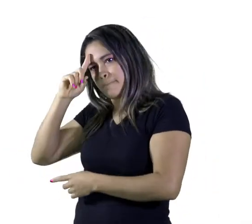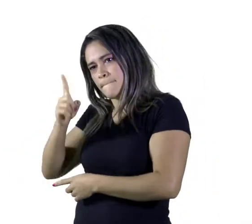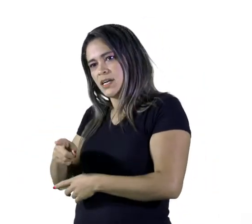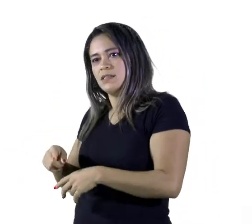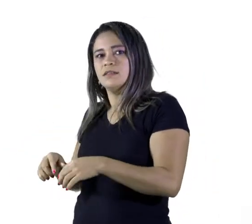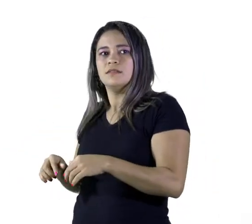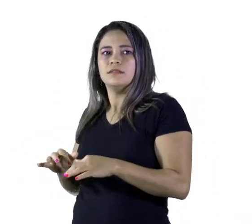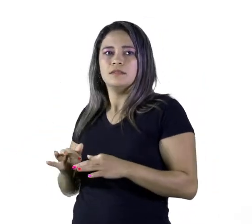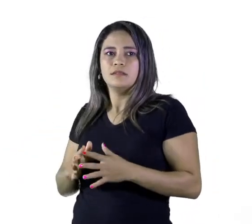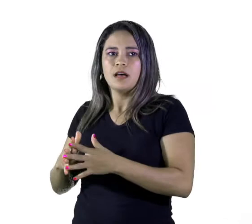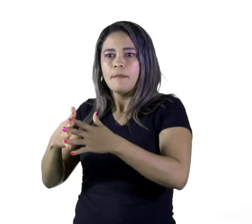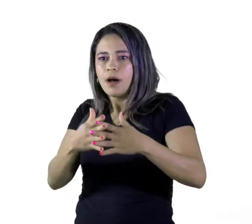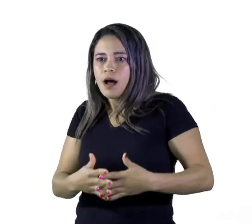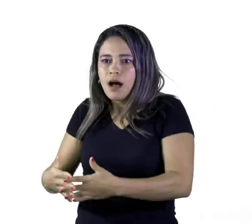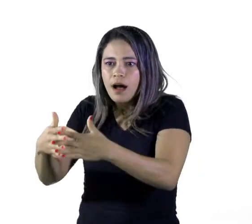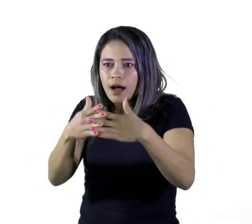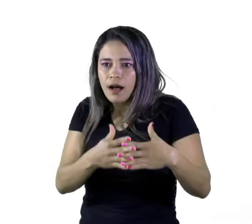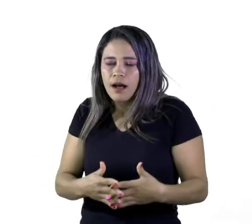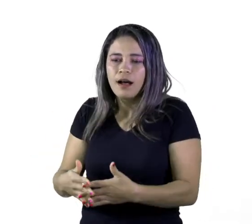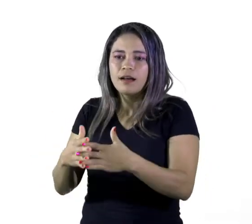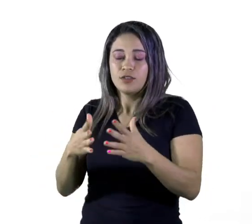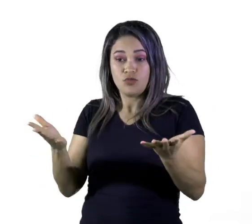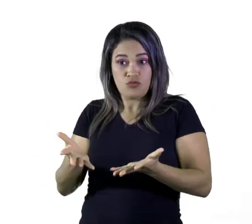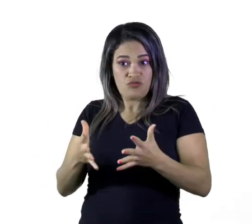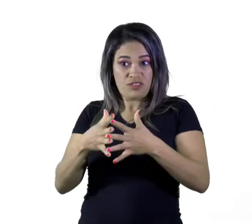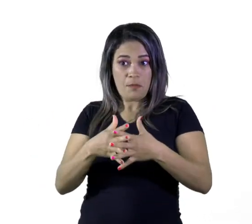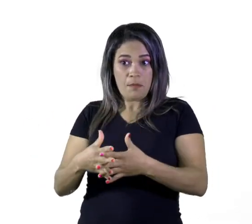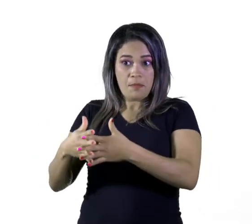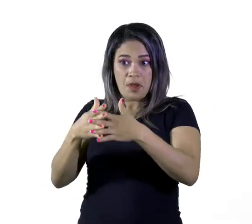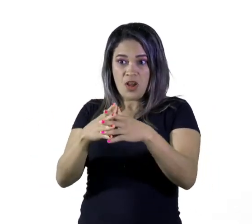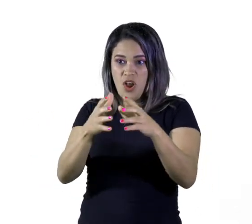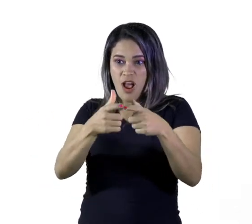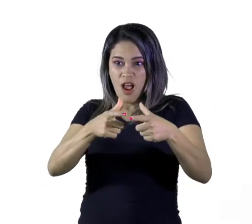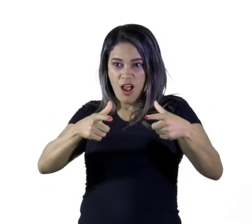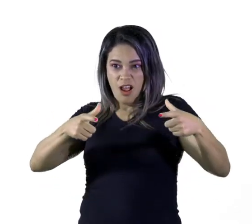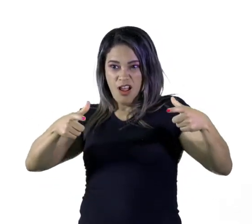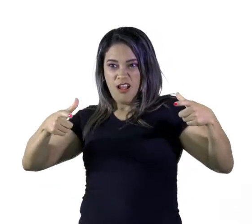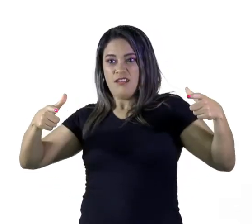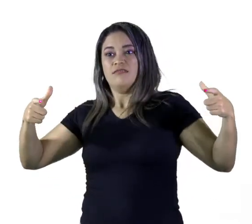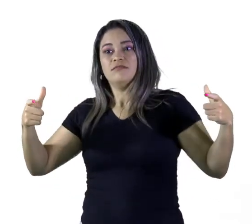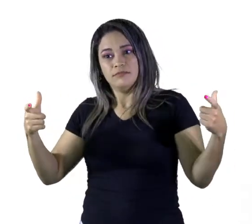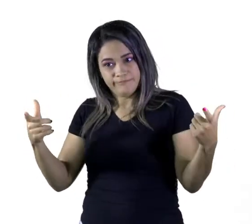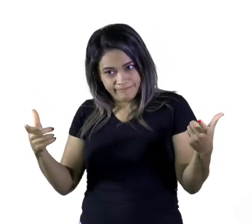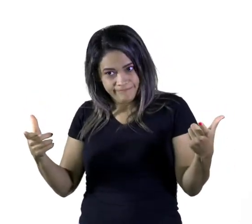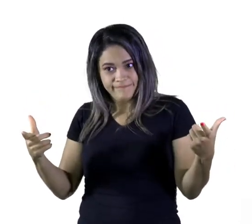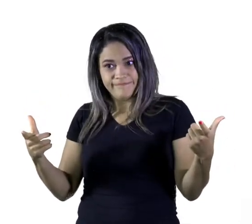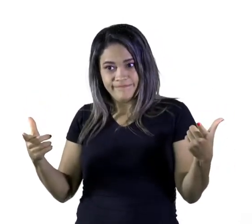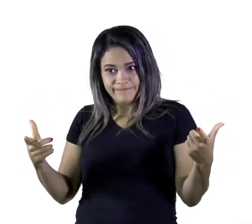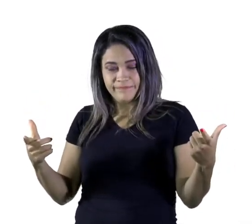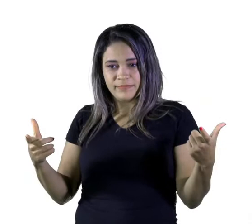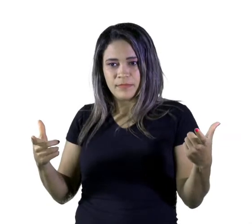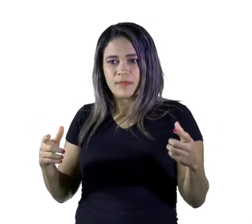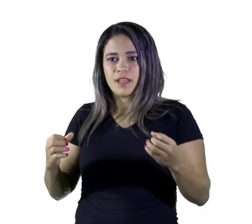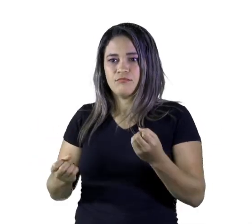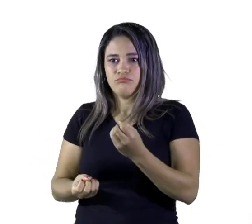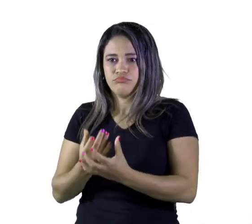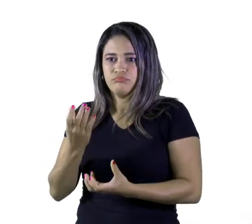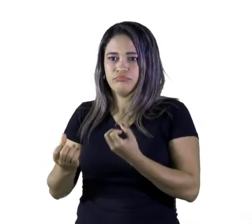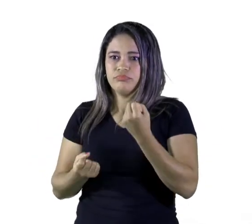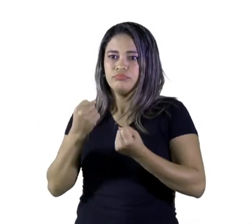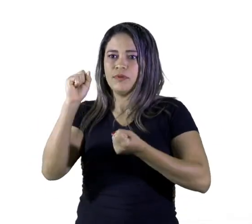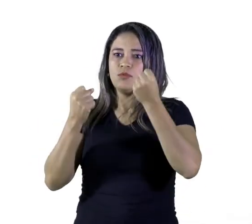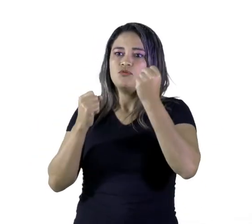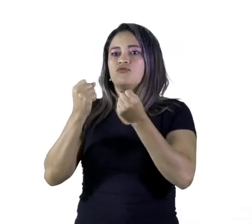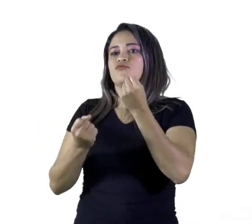mecanismo, máquinas. Hoje em dia temos máquinas enormes para produzir grãos no